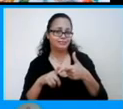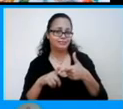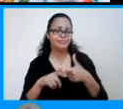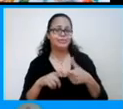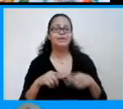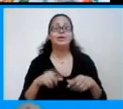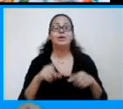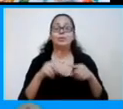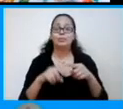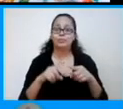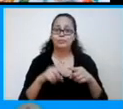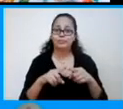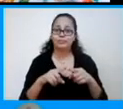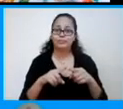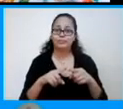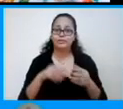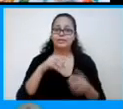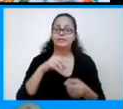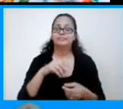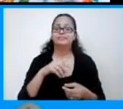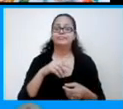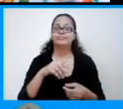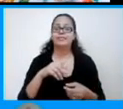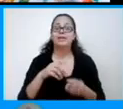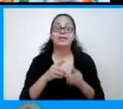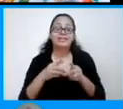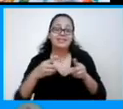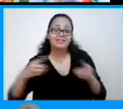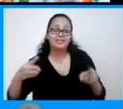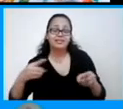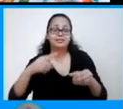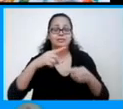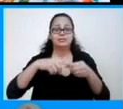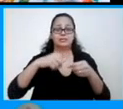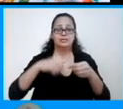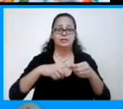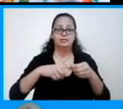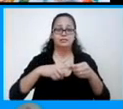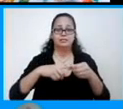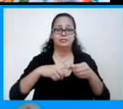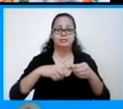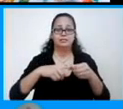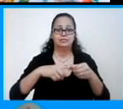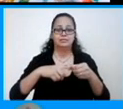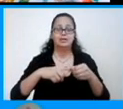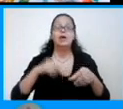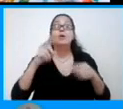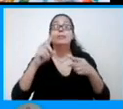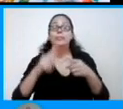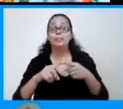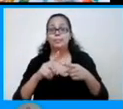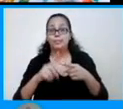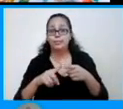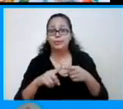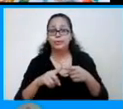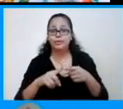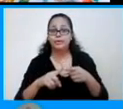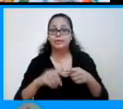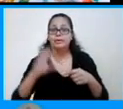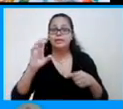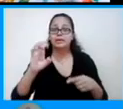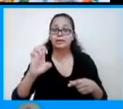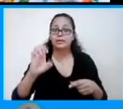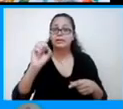problema, principalmente nos grandes centros. Porque ainda hoje, esgoto residencial e industrial são lançados nos